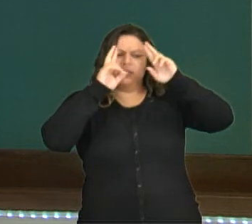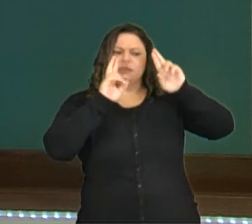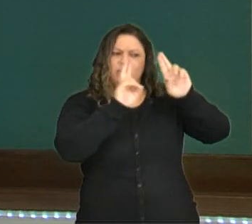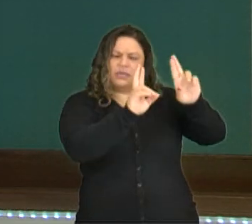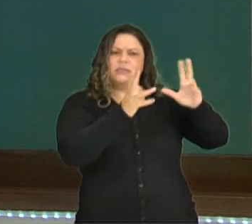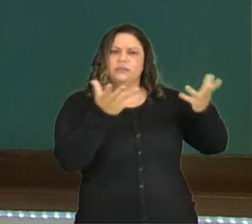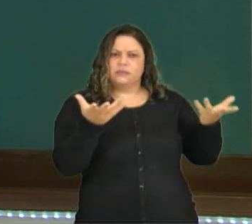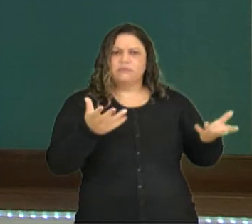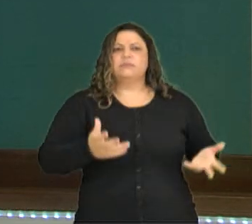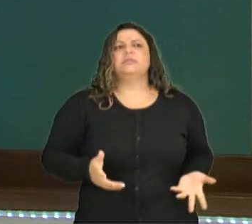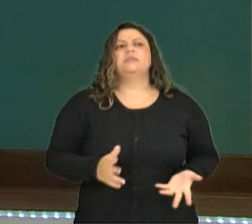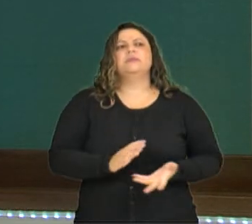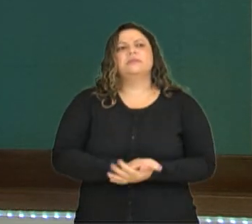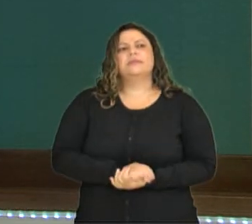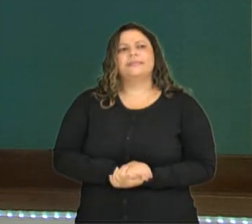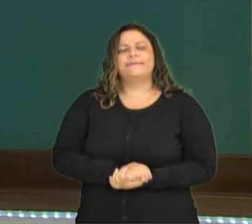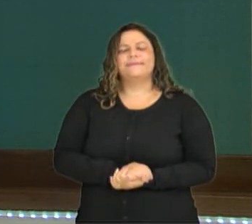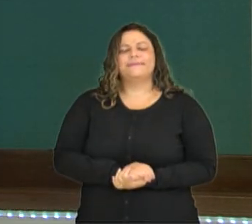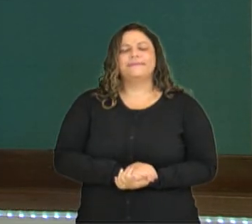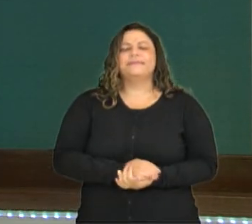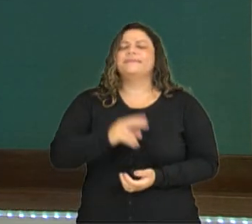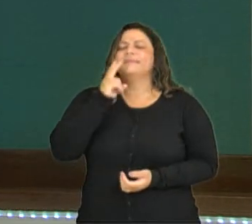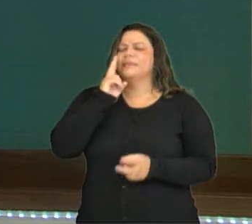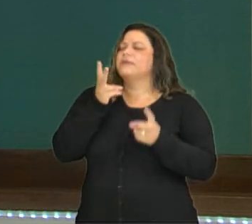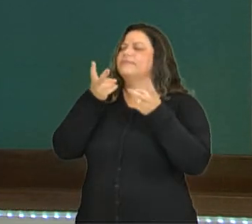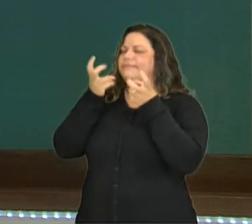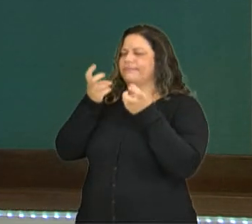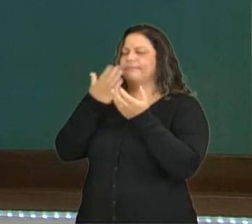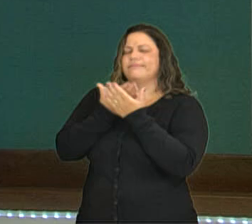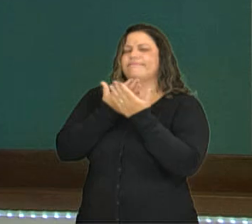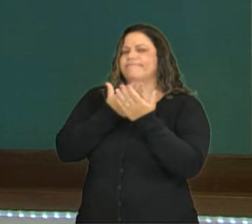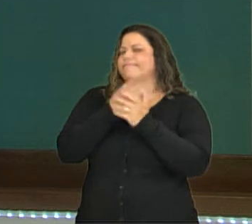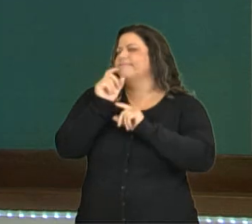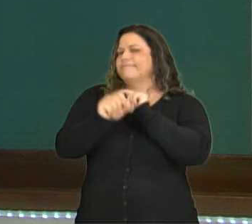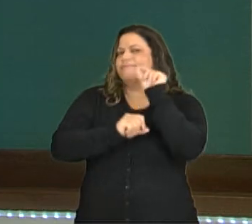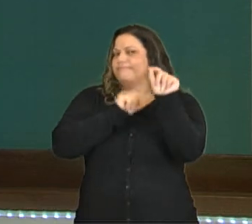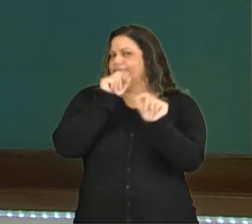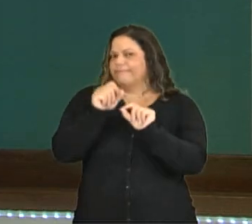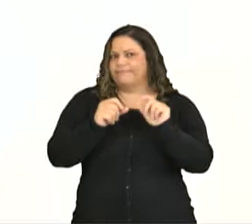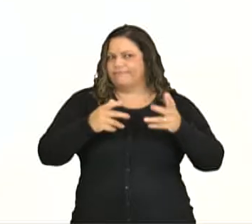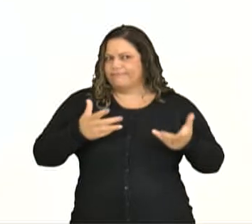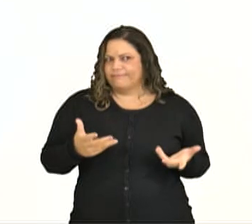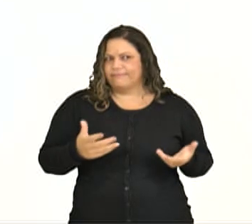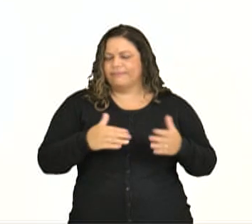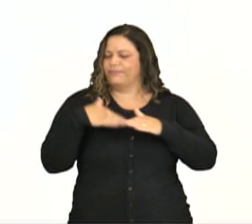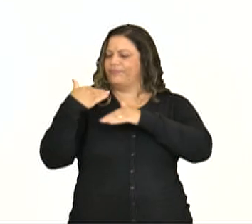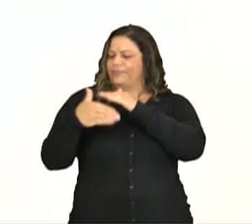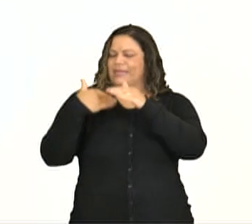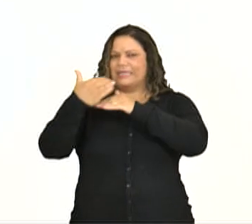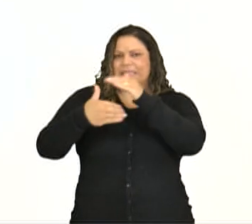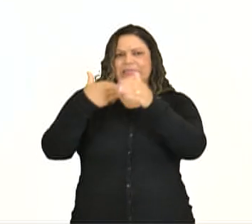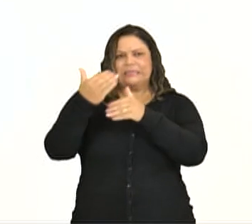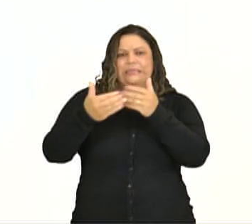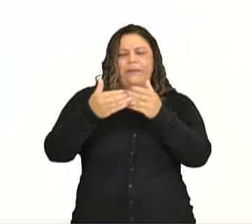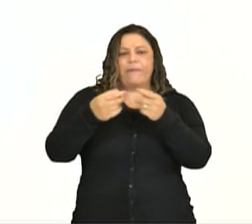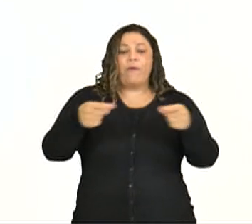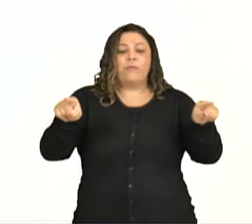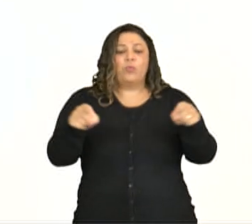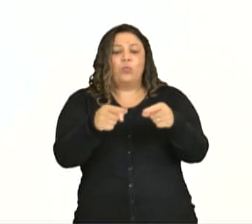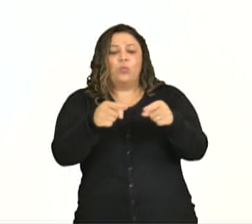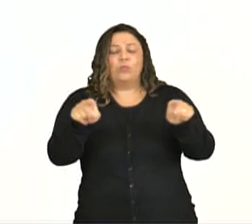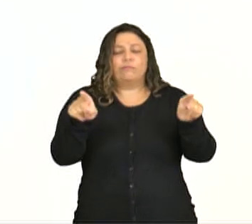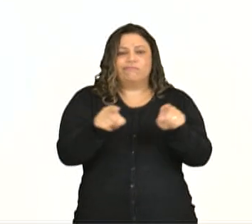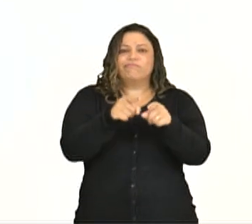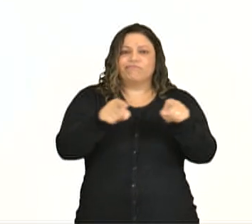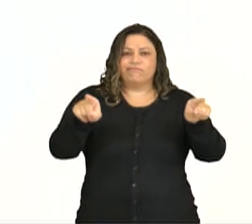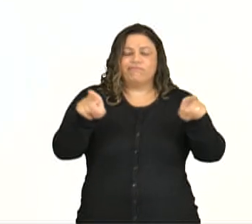o próximo. Então, a gente vai ver o que quer dizer isso. Se desenvolve a partir do gingado, num